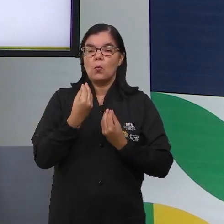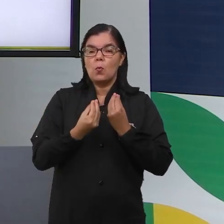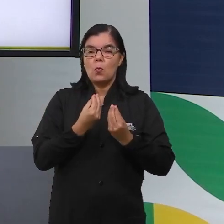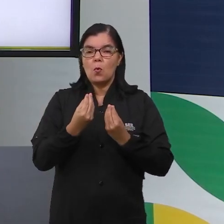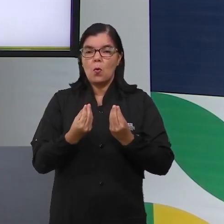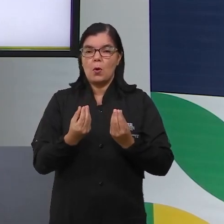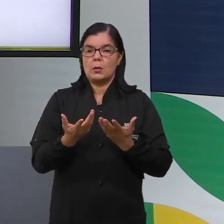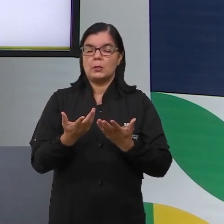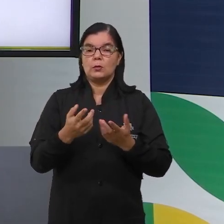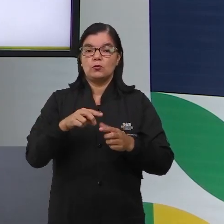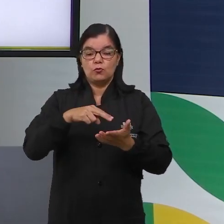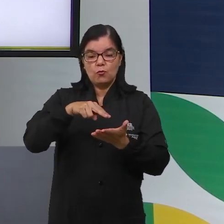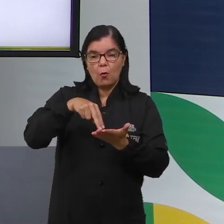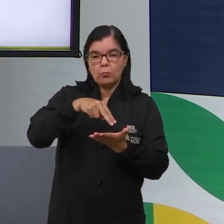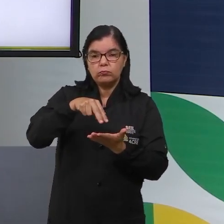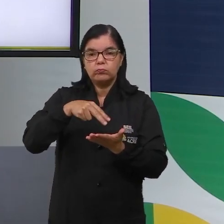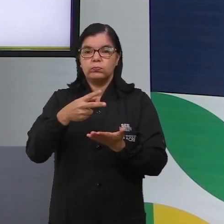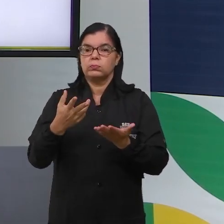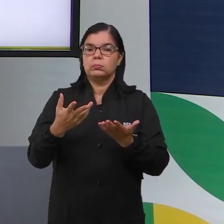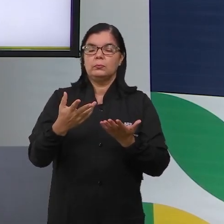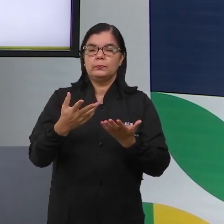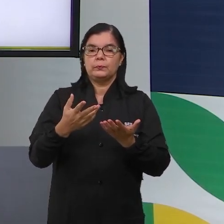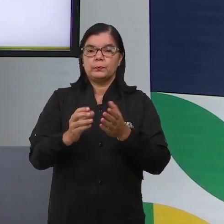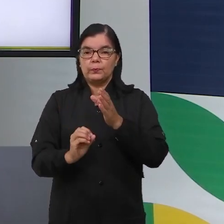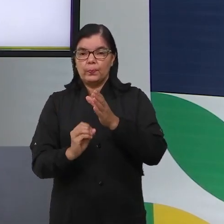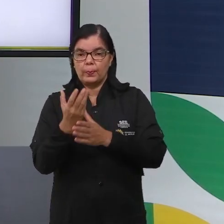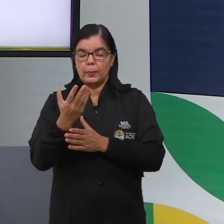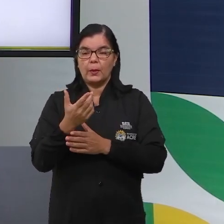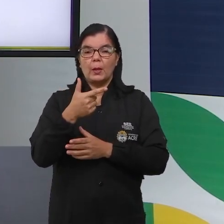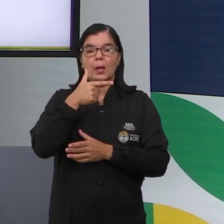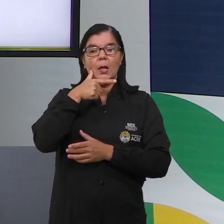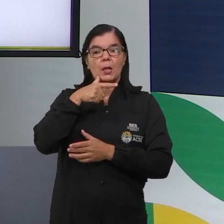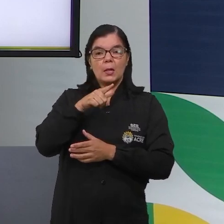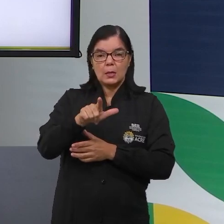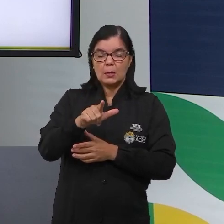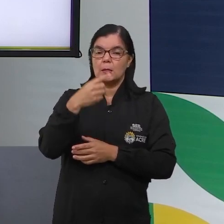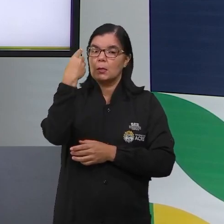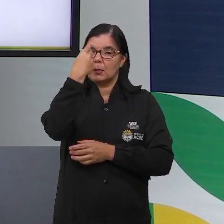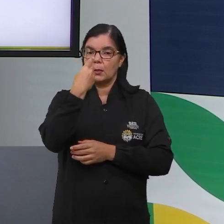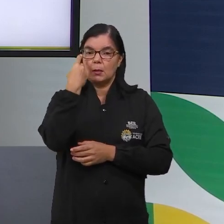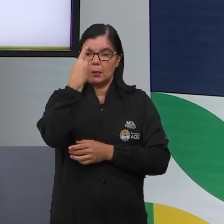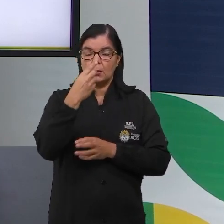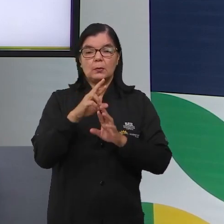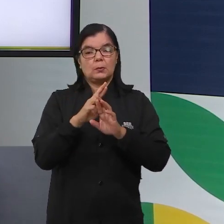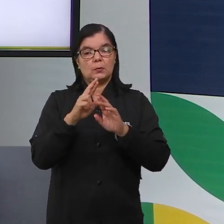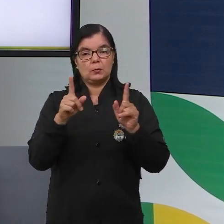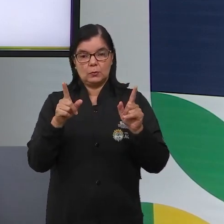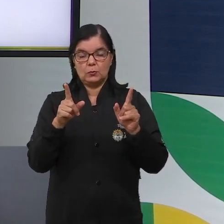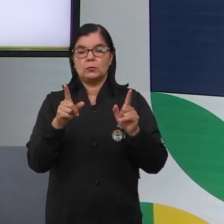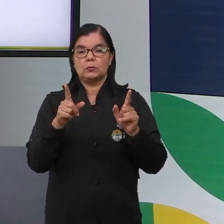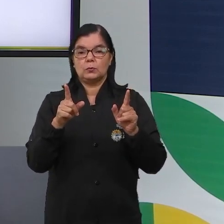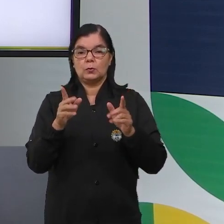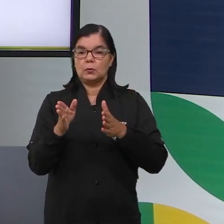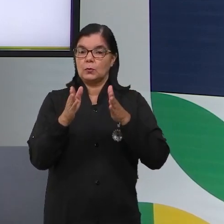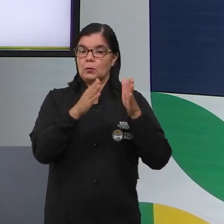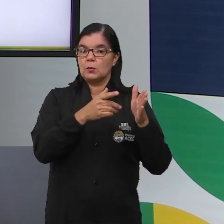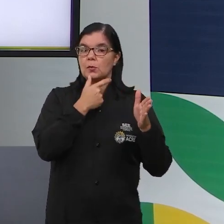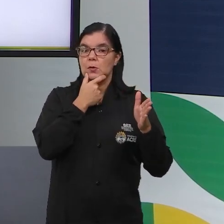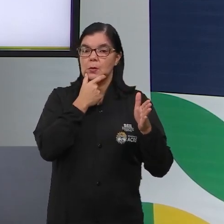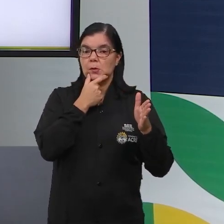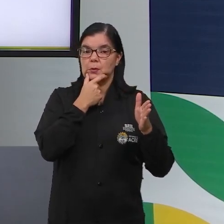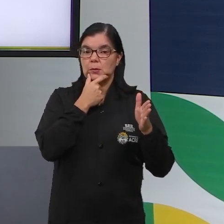jogar, a malemolência de pessoas com língua espanhola é diferente das de língua